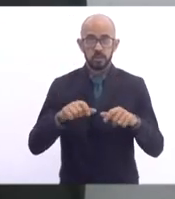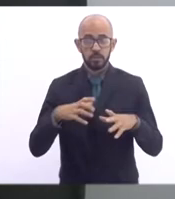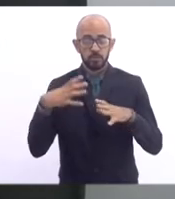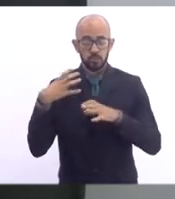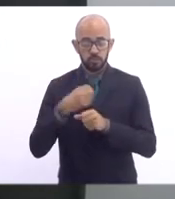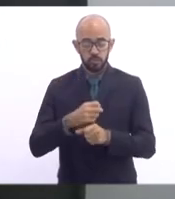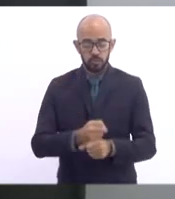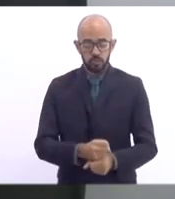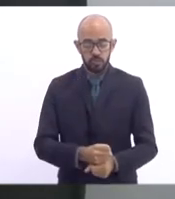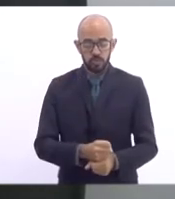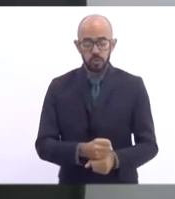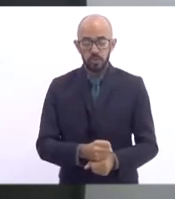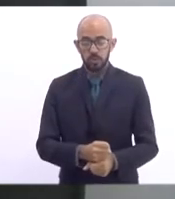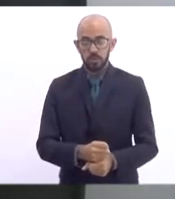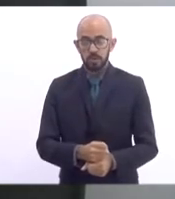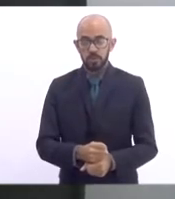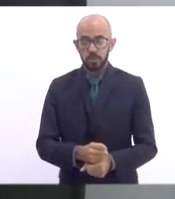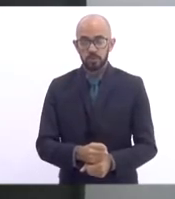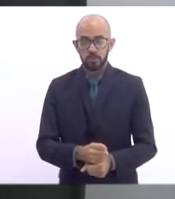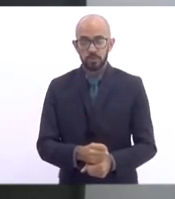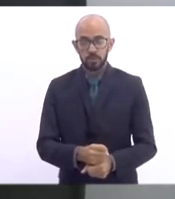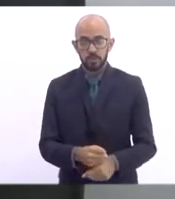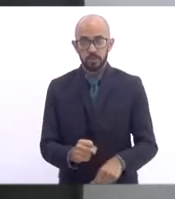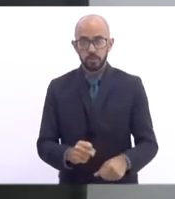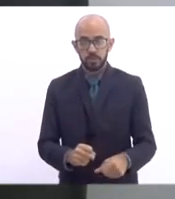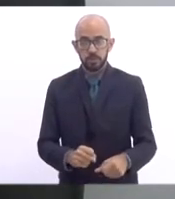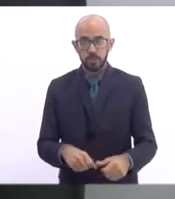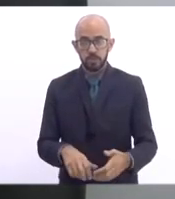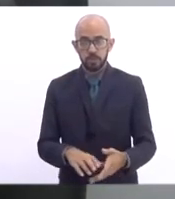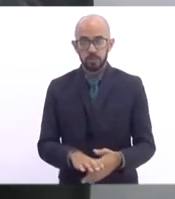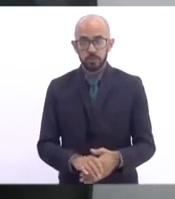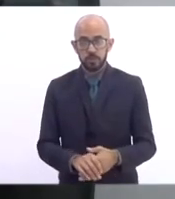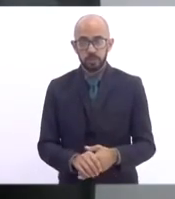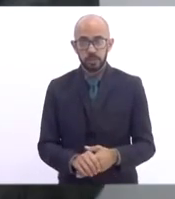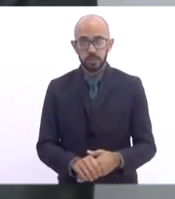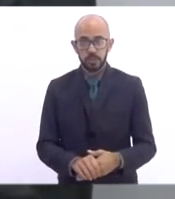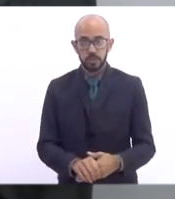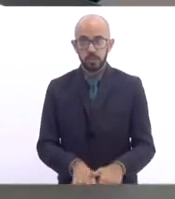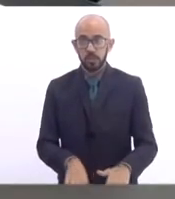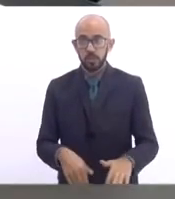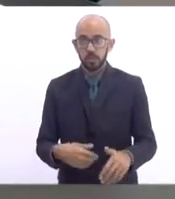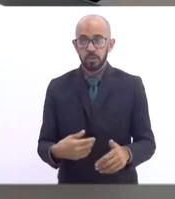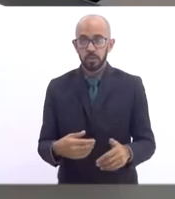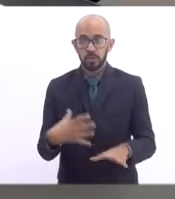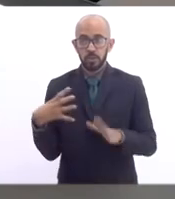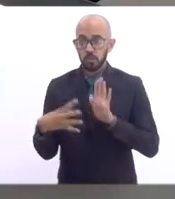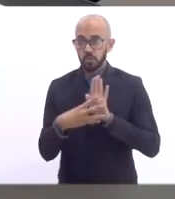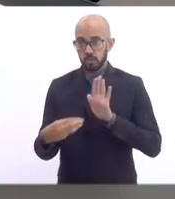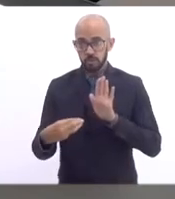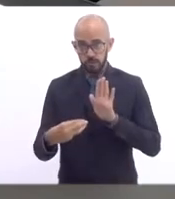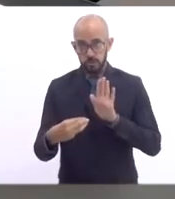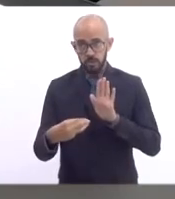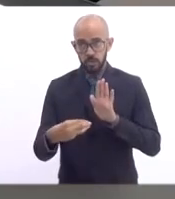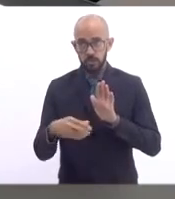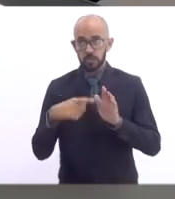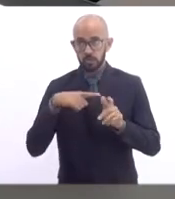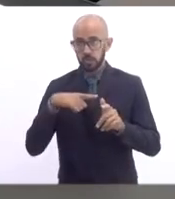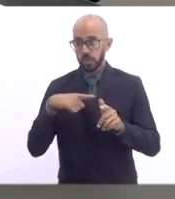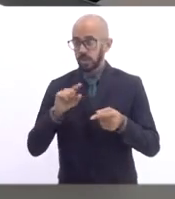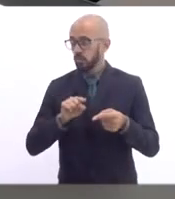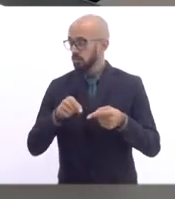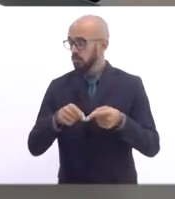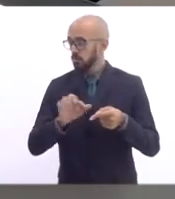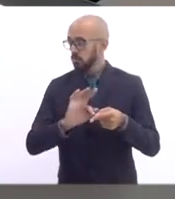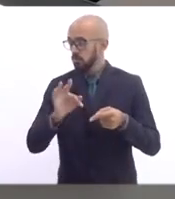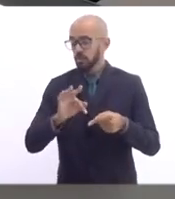nessa afirmação para dormir 21 para não ficar com ele na verdade o modelo ele tem a previsão Pois é pra